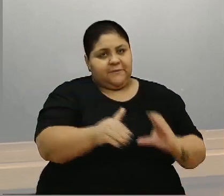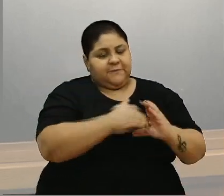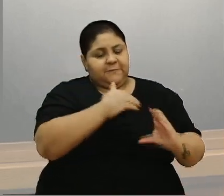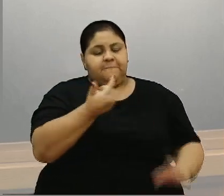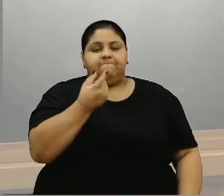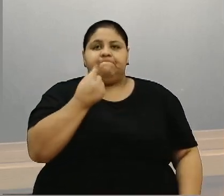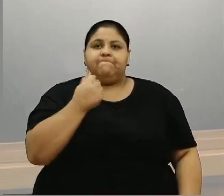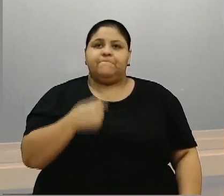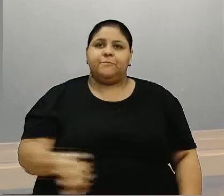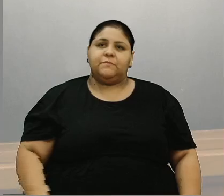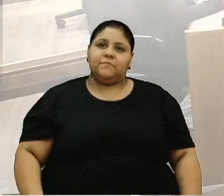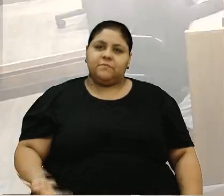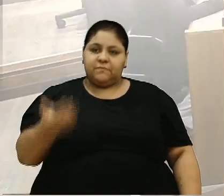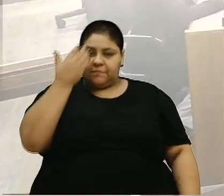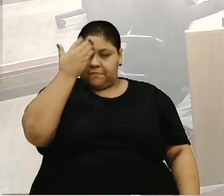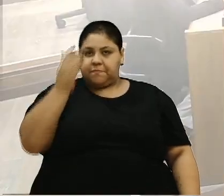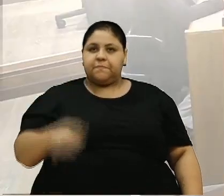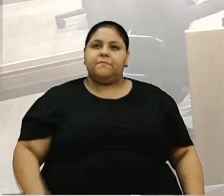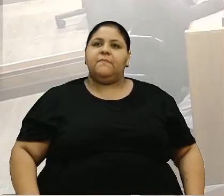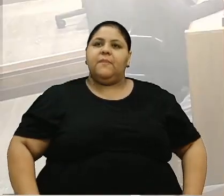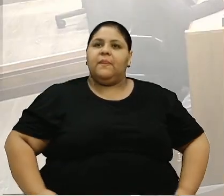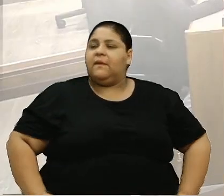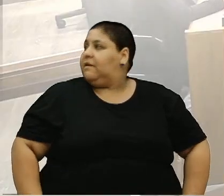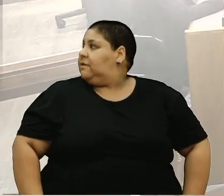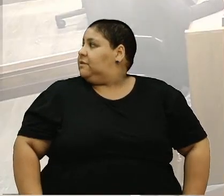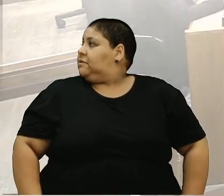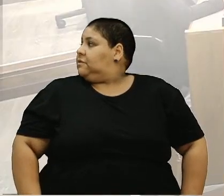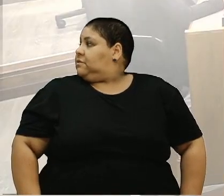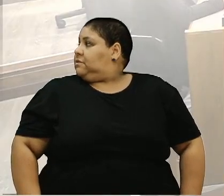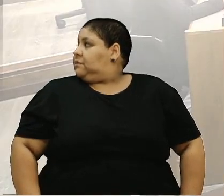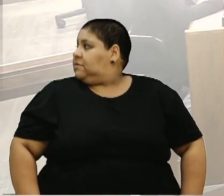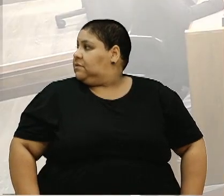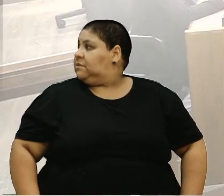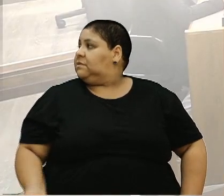esse auxílio reconstrução. Obrigada. Declaração de líder, bancada do PDT.